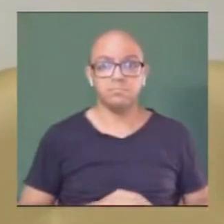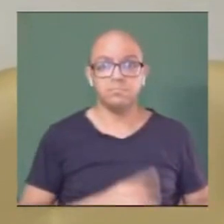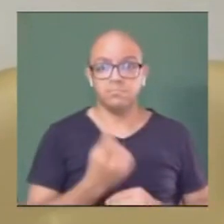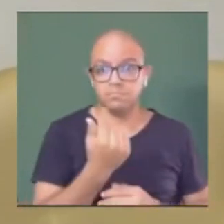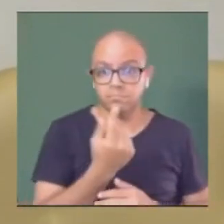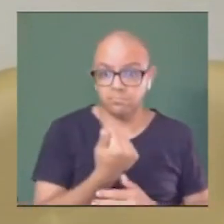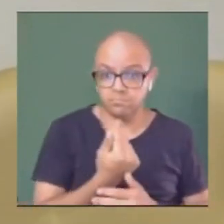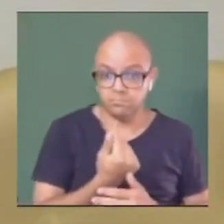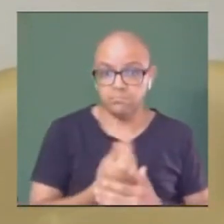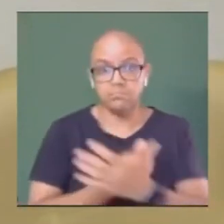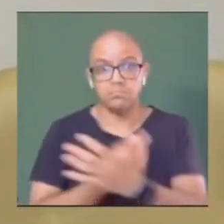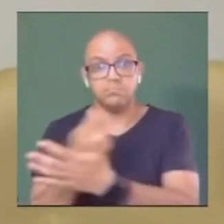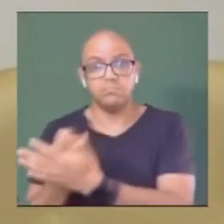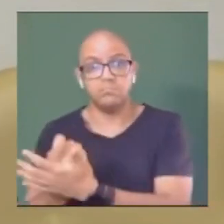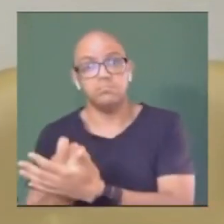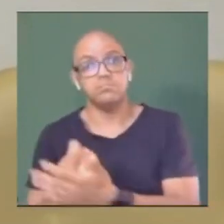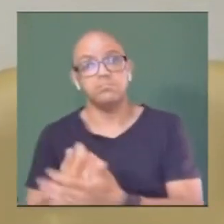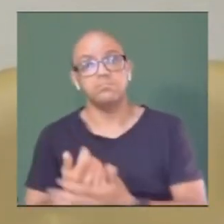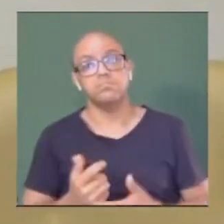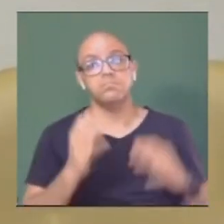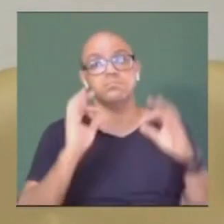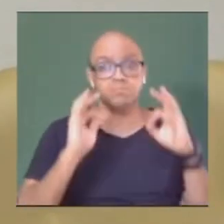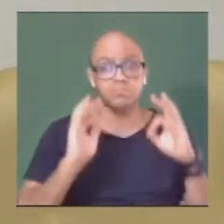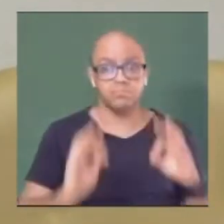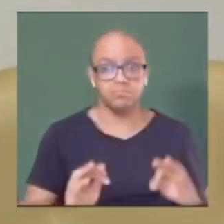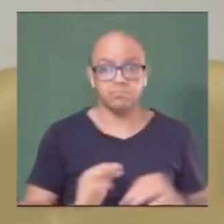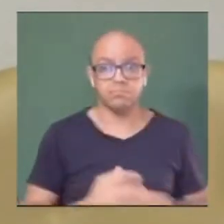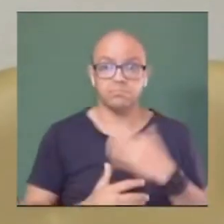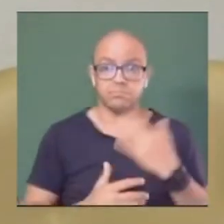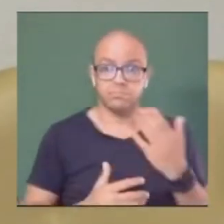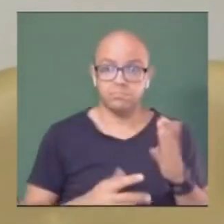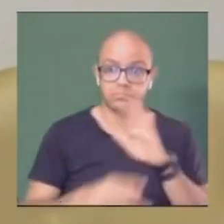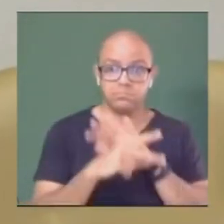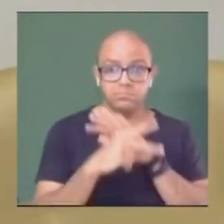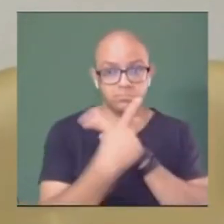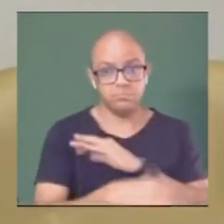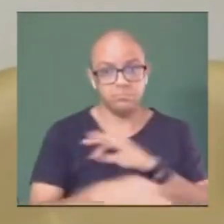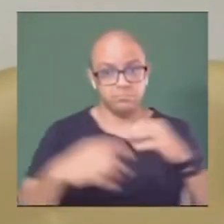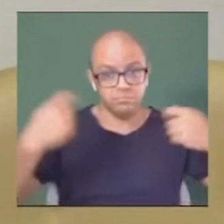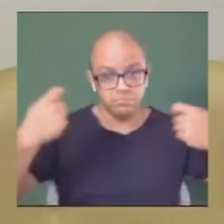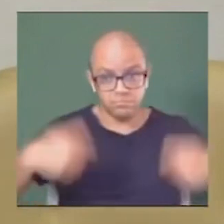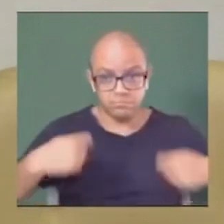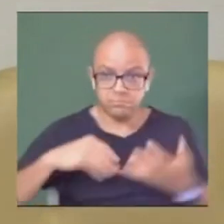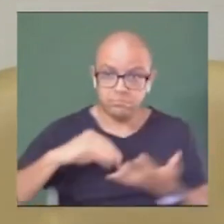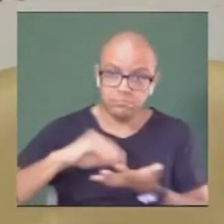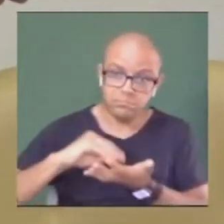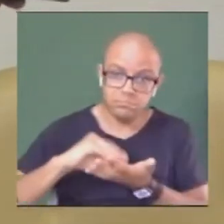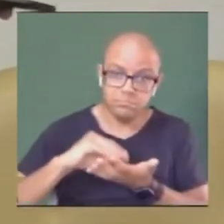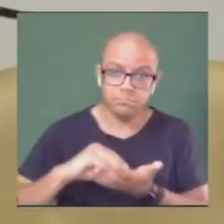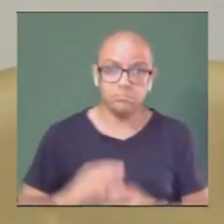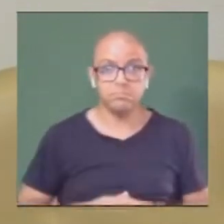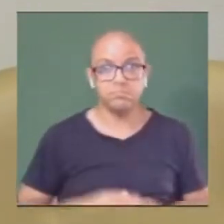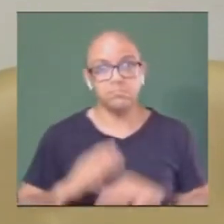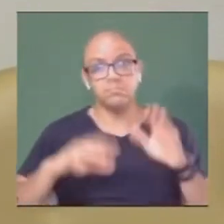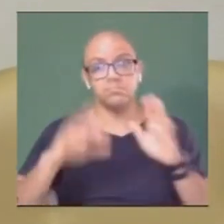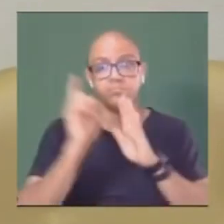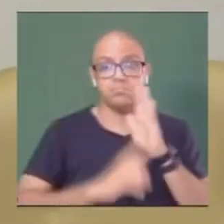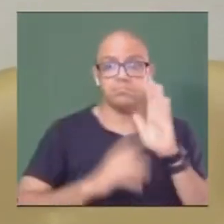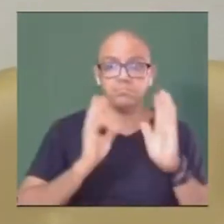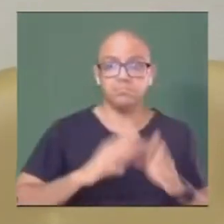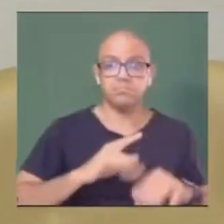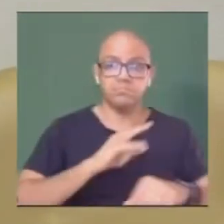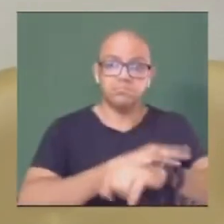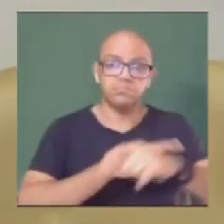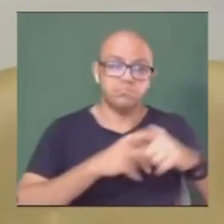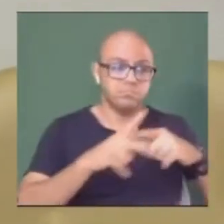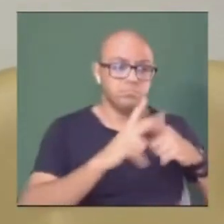seja um dinheiro gasto com aquilo que é necessário que está faltando porque às vezes o diretor já reformou o banheiro aí vem uma